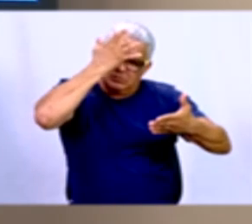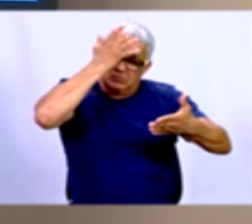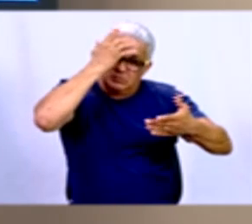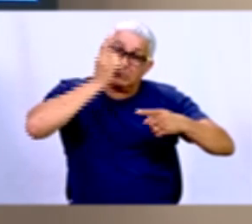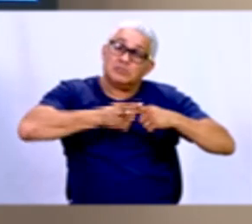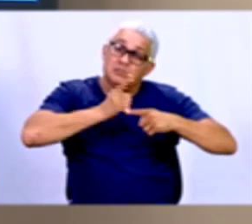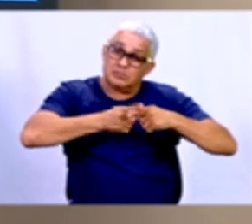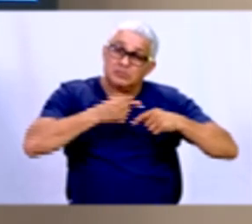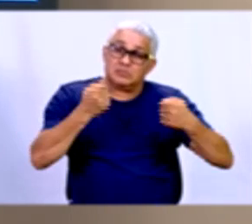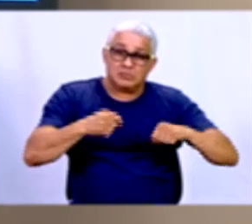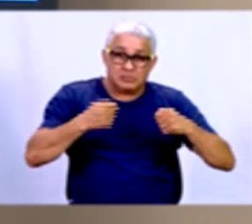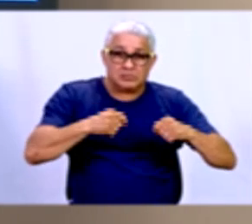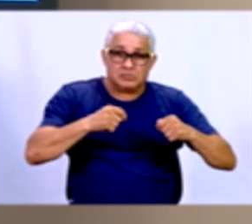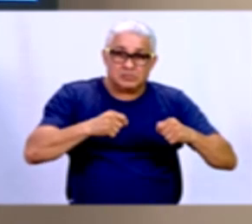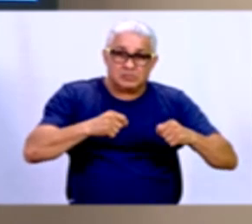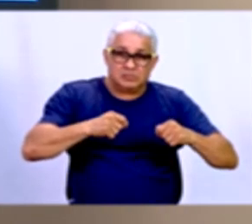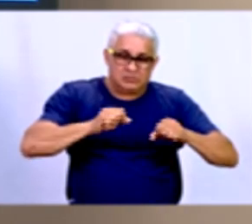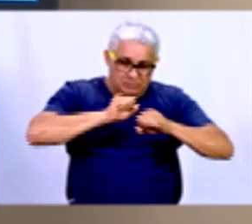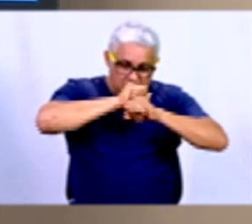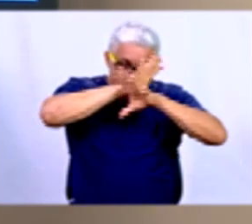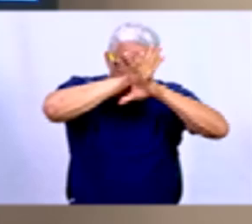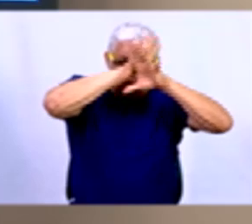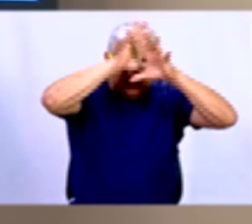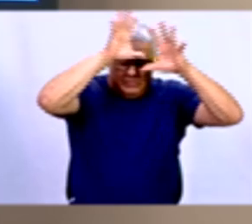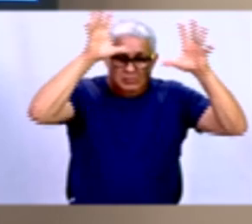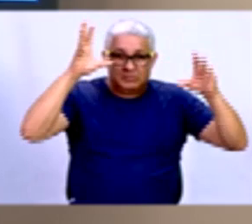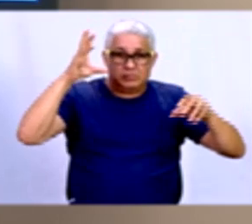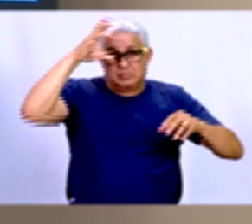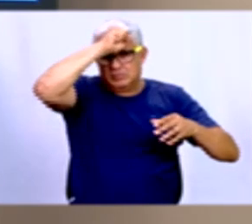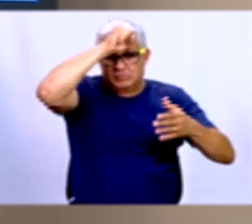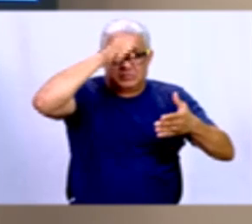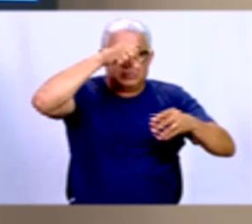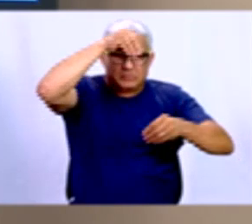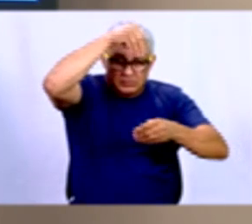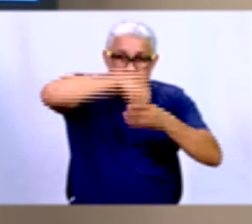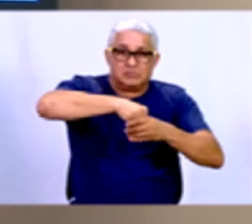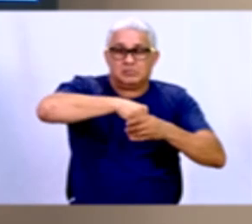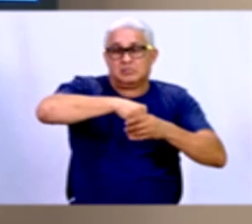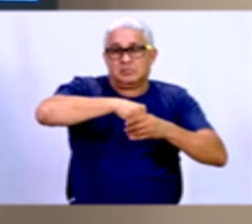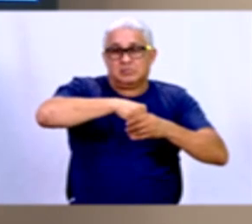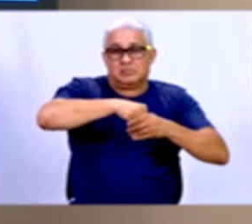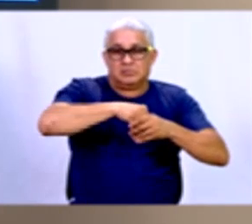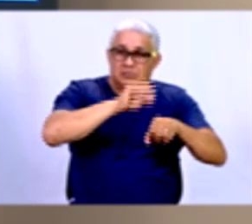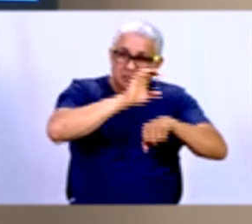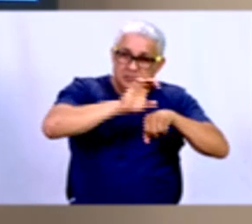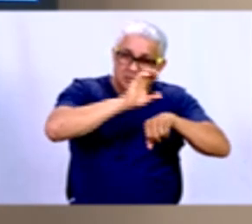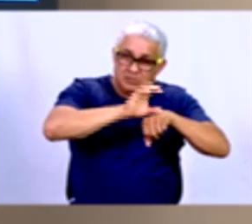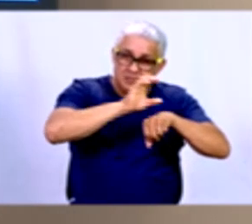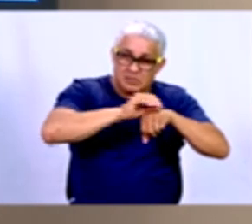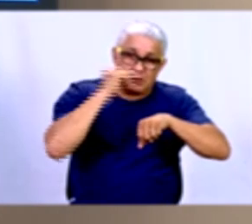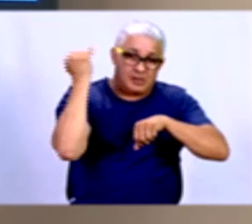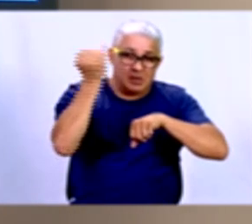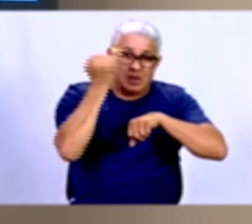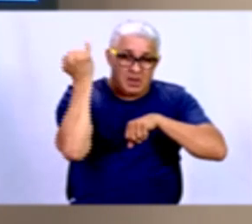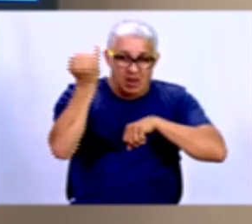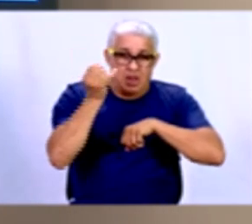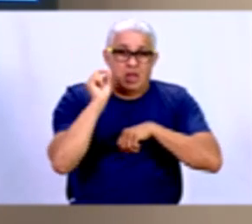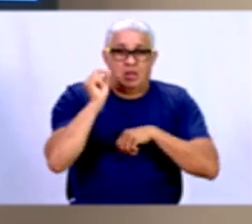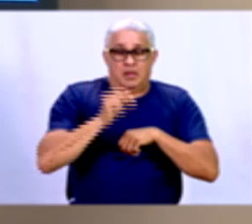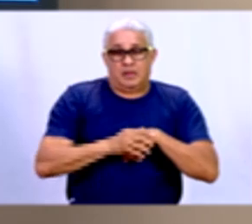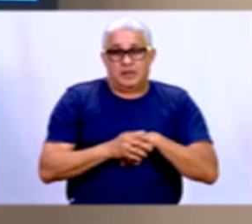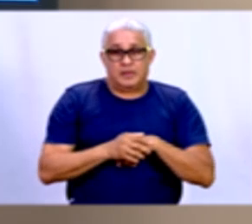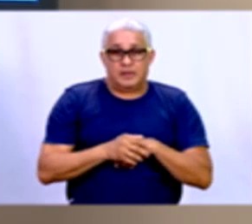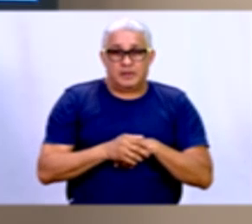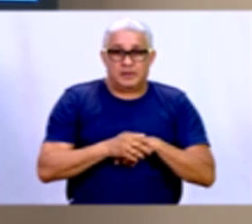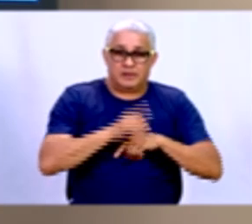vocês possam abranger a aprendizagem que vão ter dentro do curso, é importante que